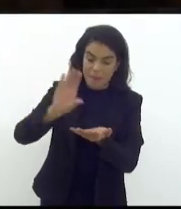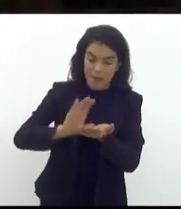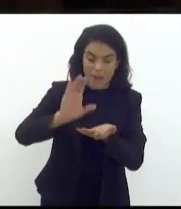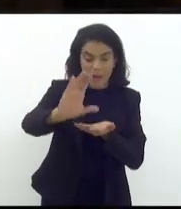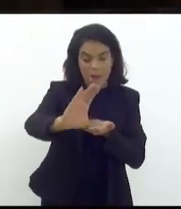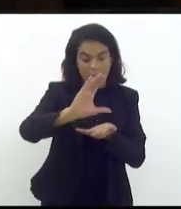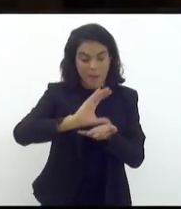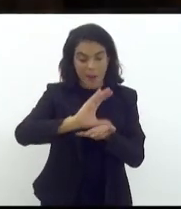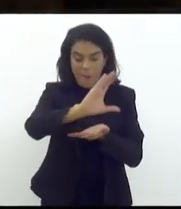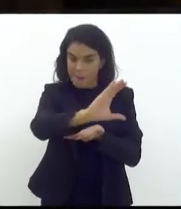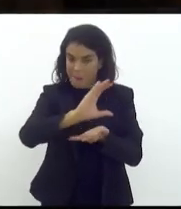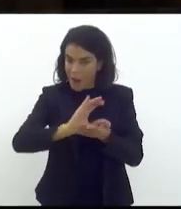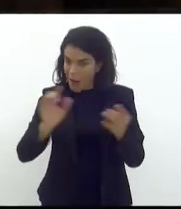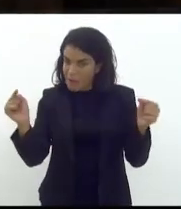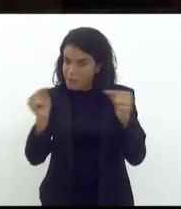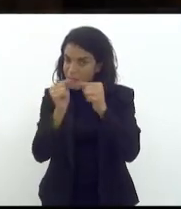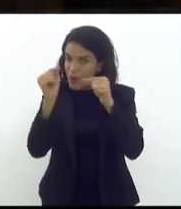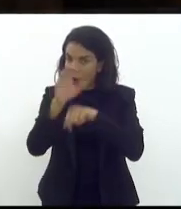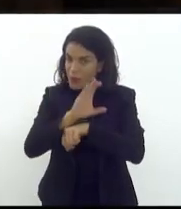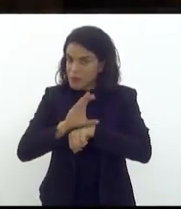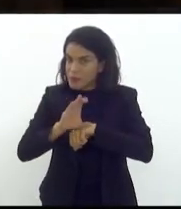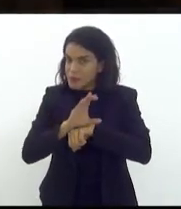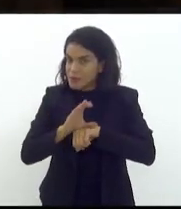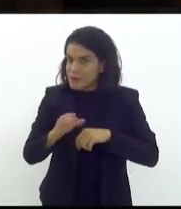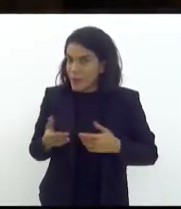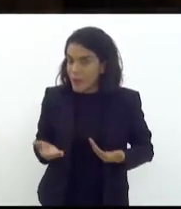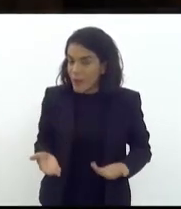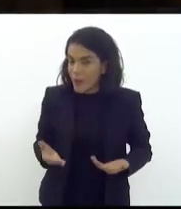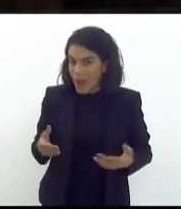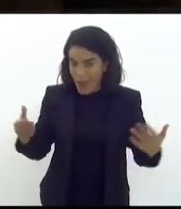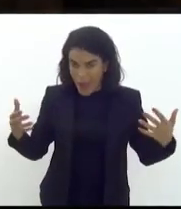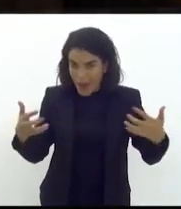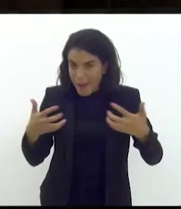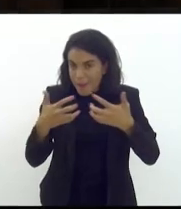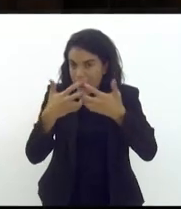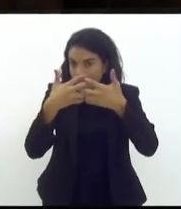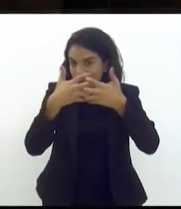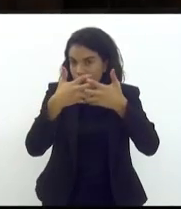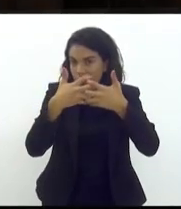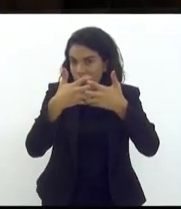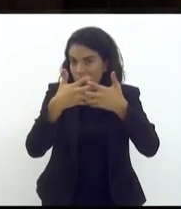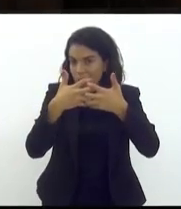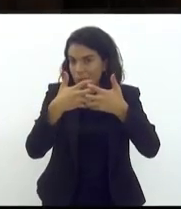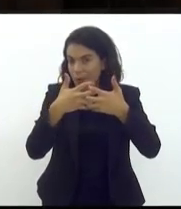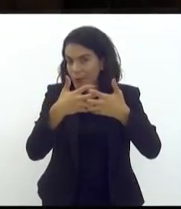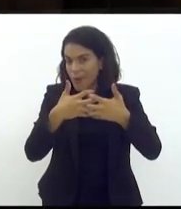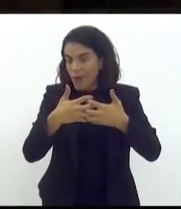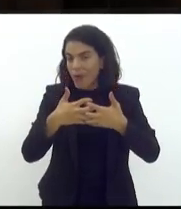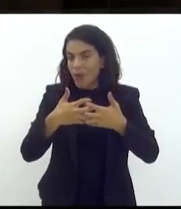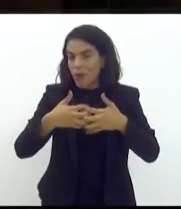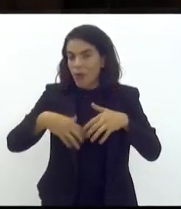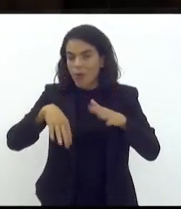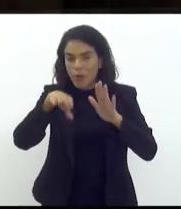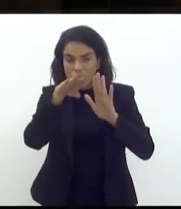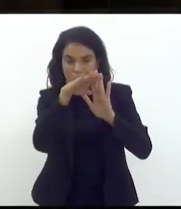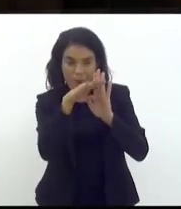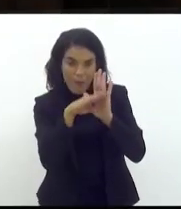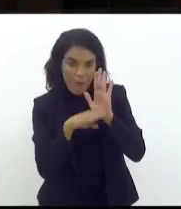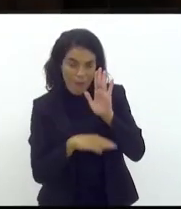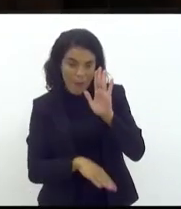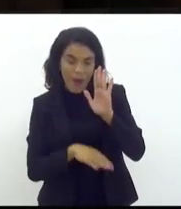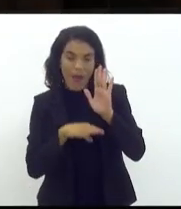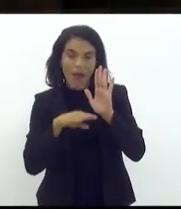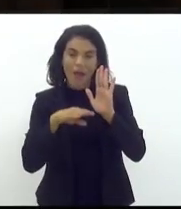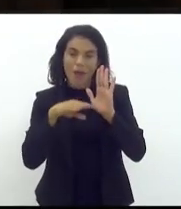é constitucional ela é coerente com o princípio que a gente chama